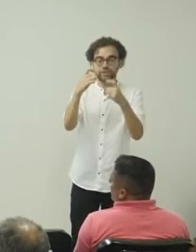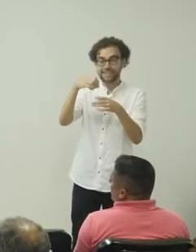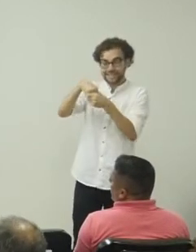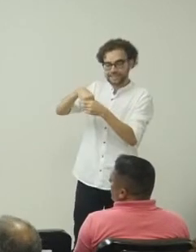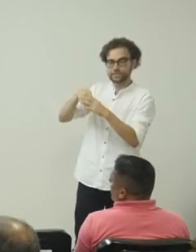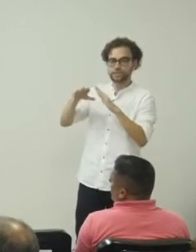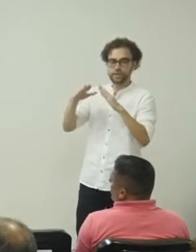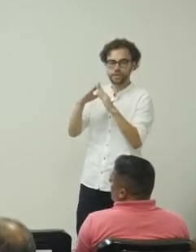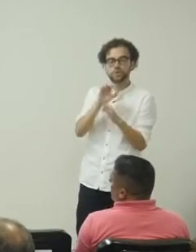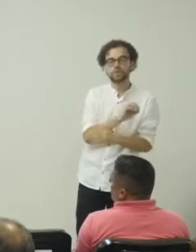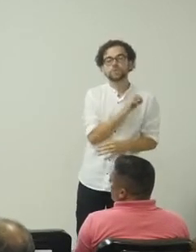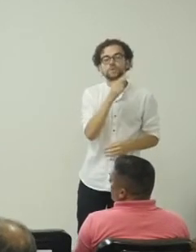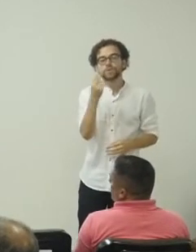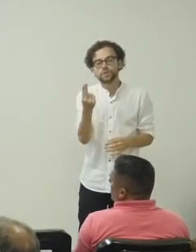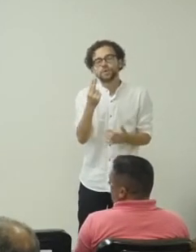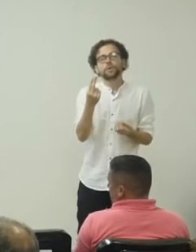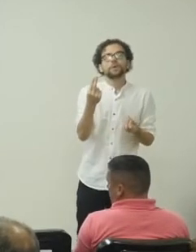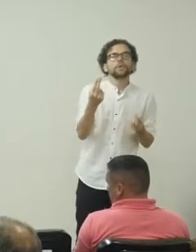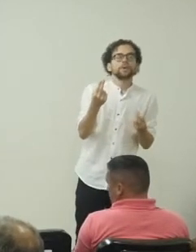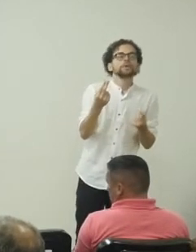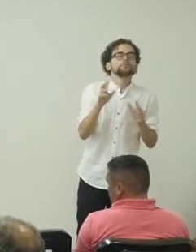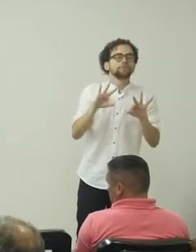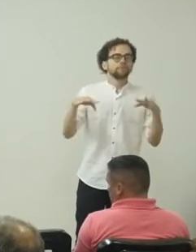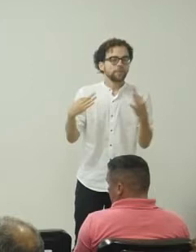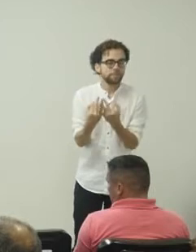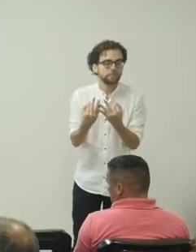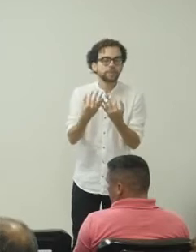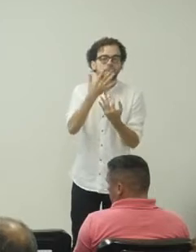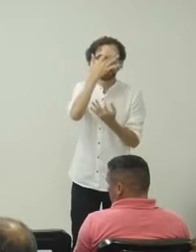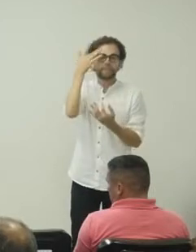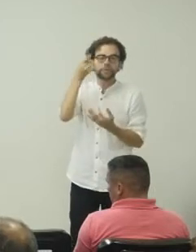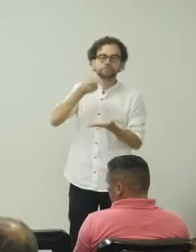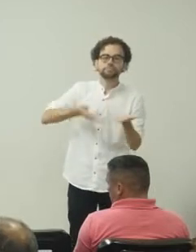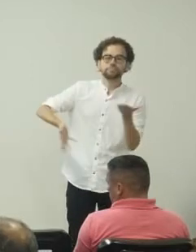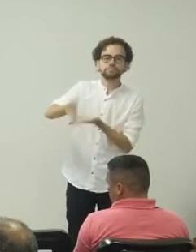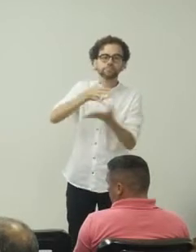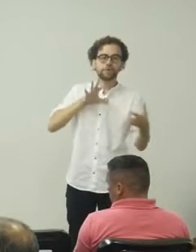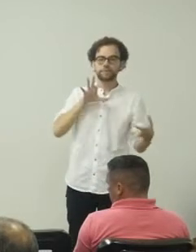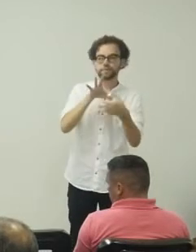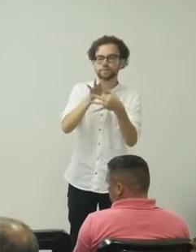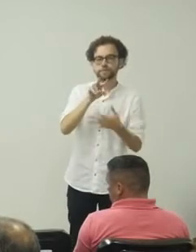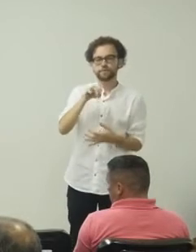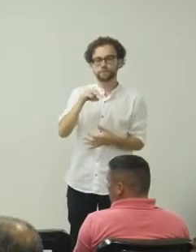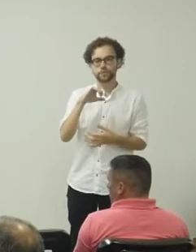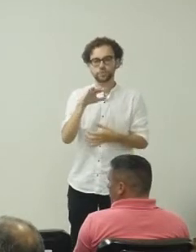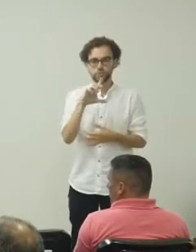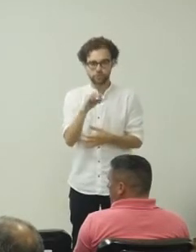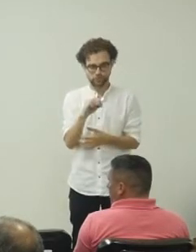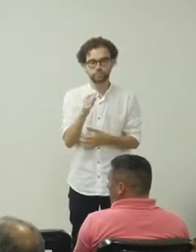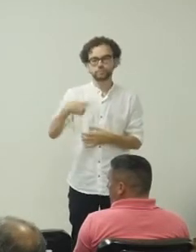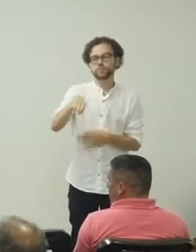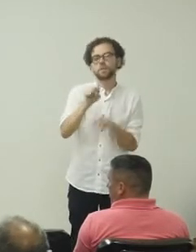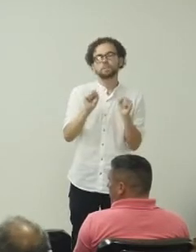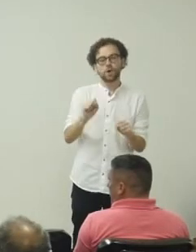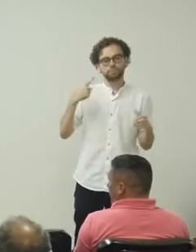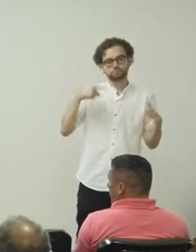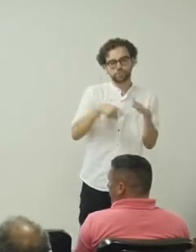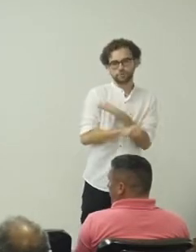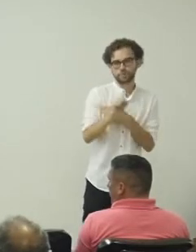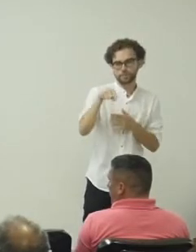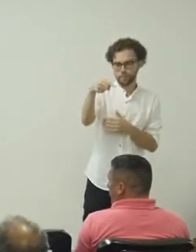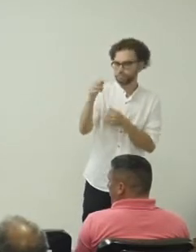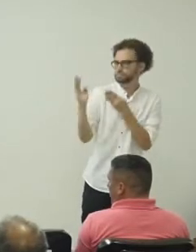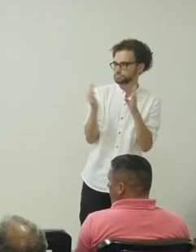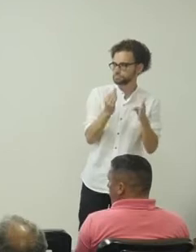da casa ou então que com familiares, com pessoas que você tem um vínculo. Né? A gente também pode aprofundar depois.